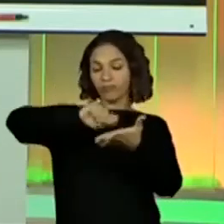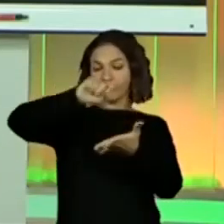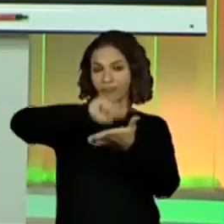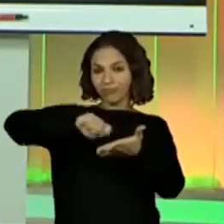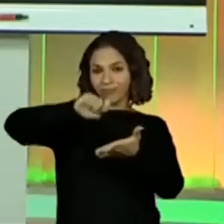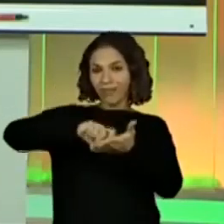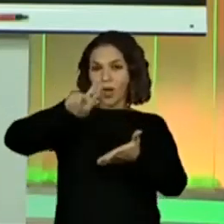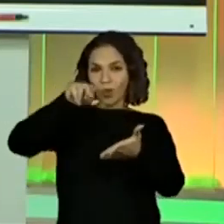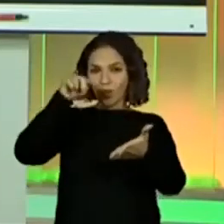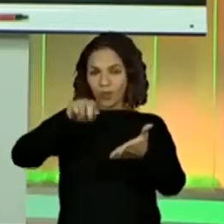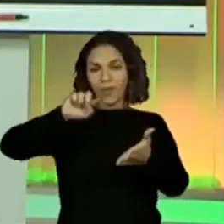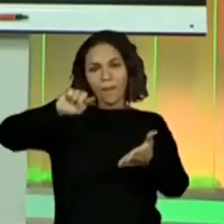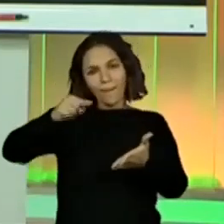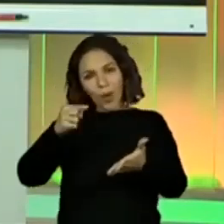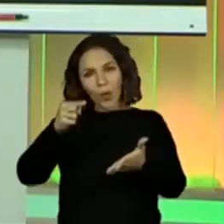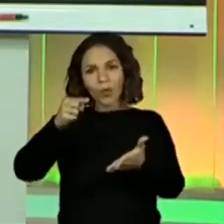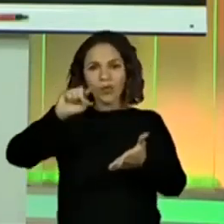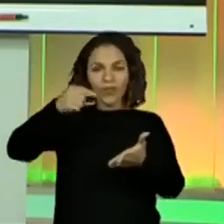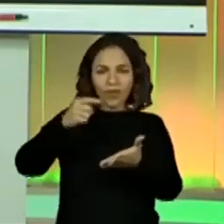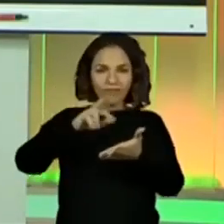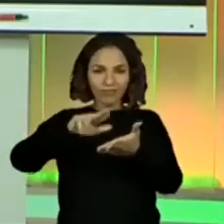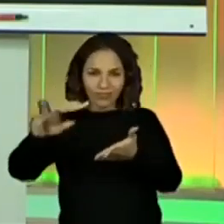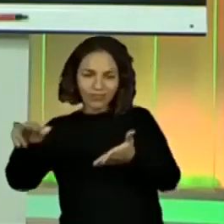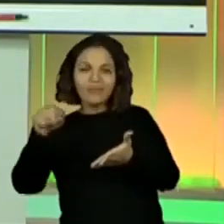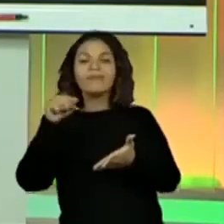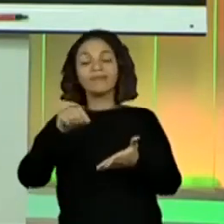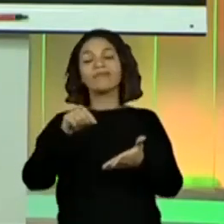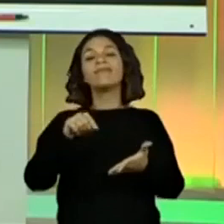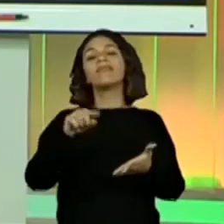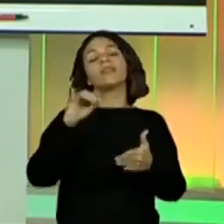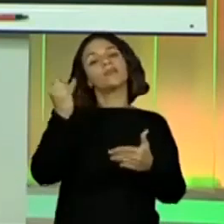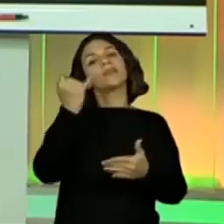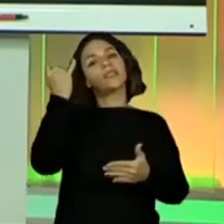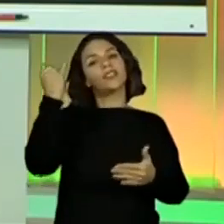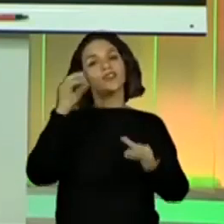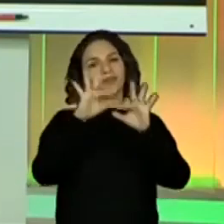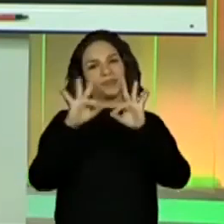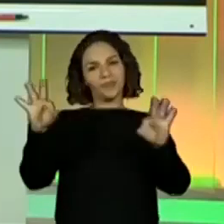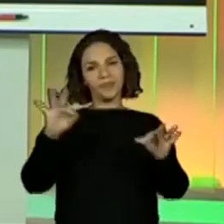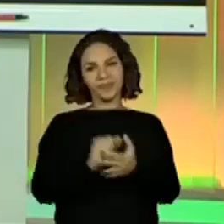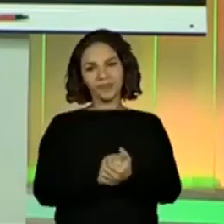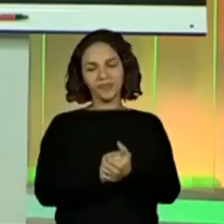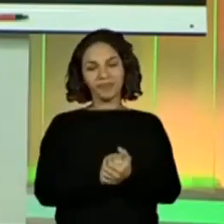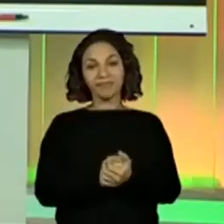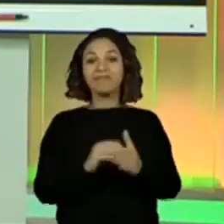bom? Vamos ver. Agora, eu quero ver se